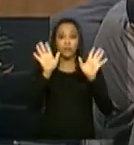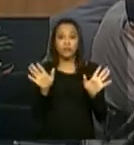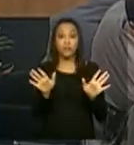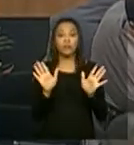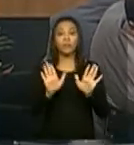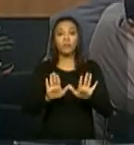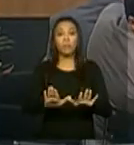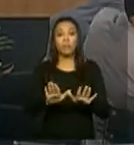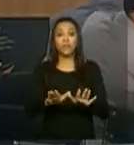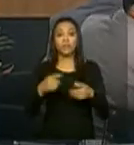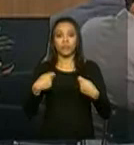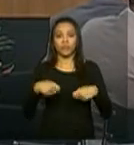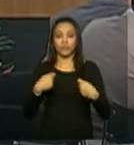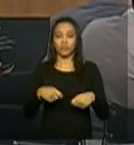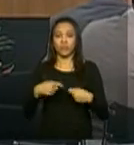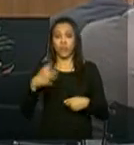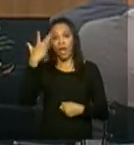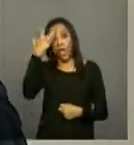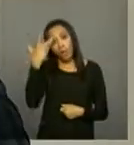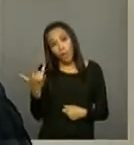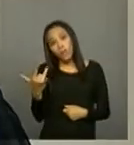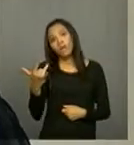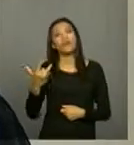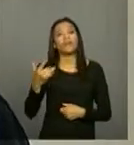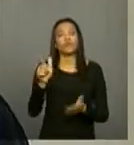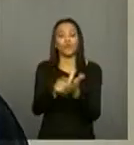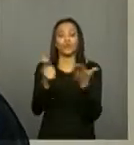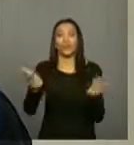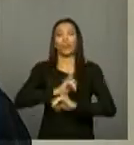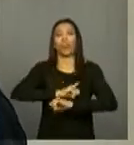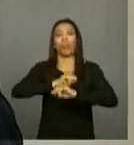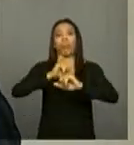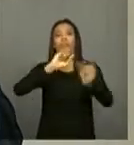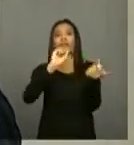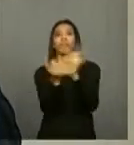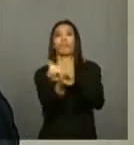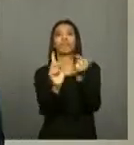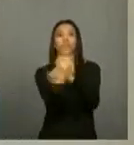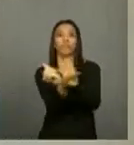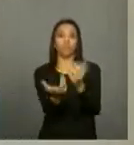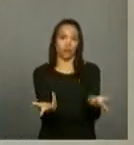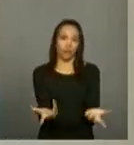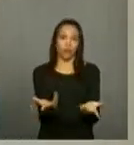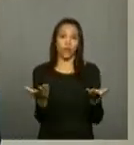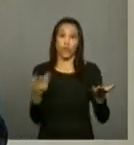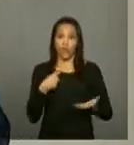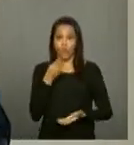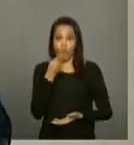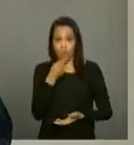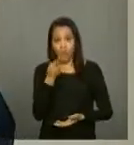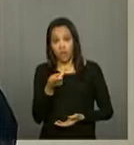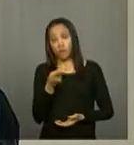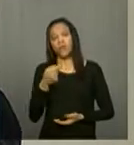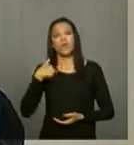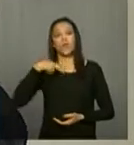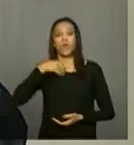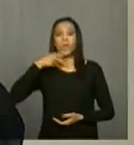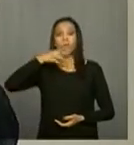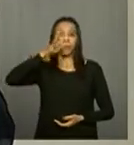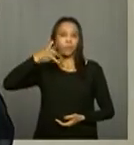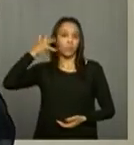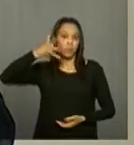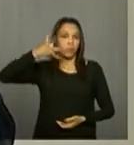tem que ser bastante claro para que amanhã as notícias não sejam distorcidas o que eu disse quando na minha fala no púlpito é que